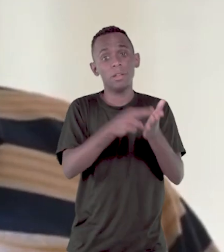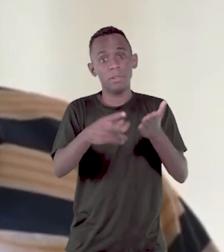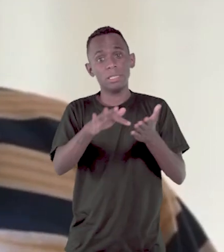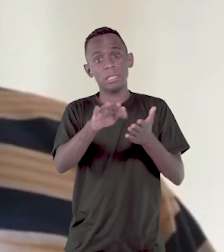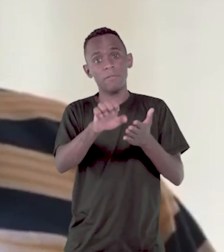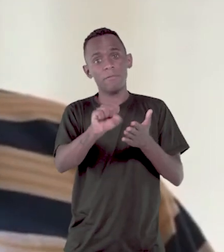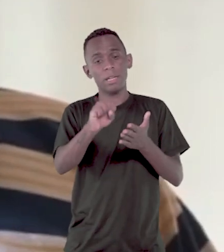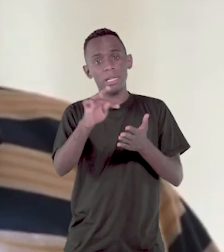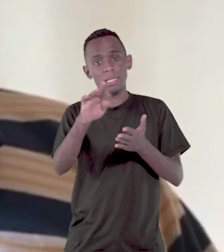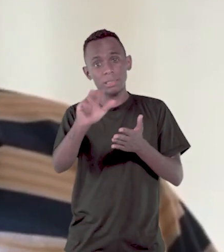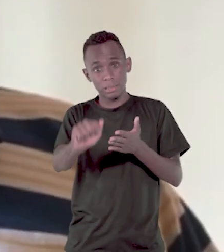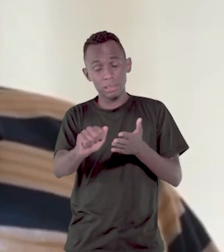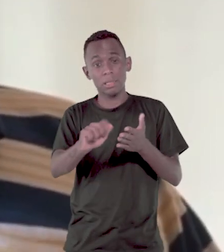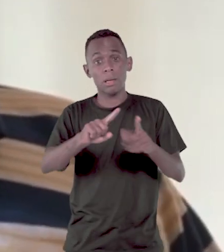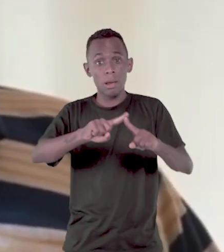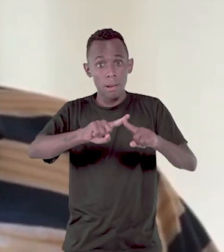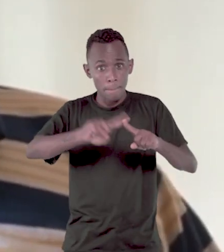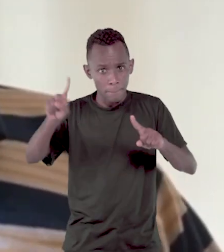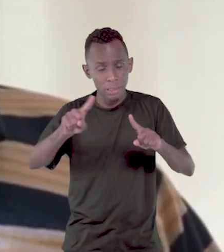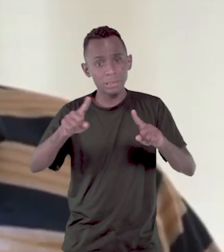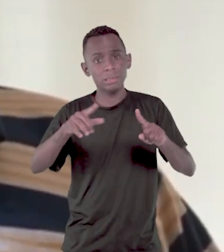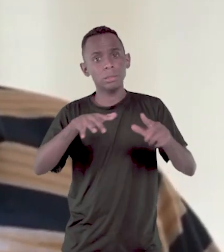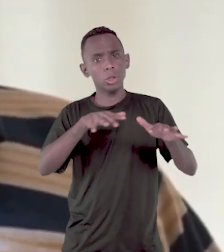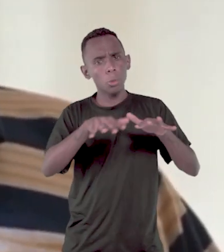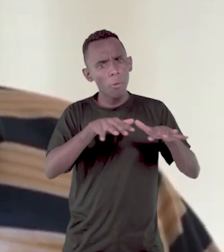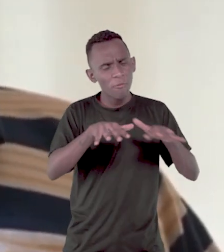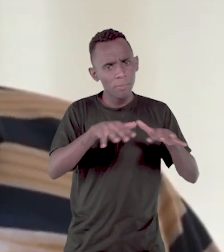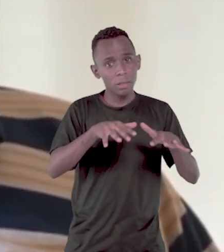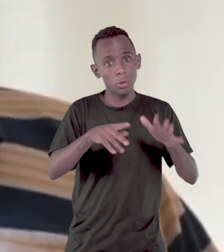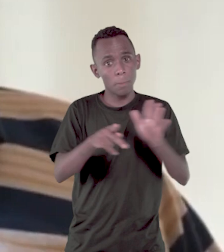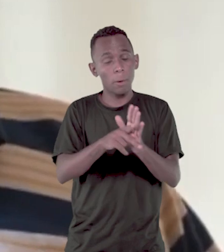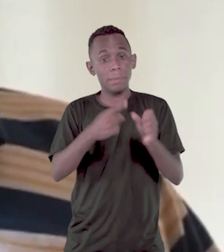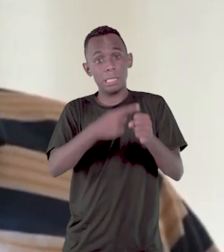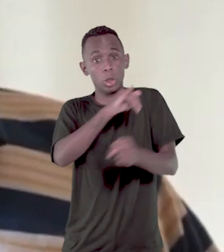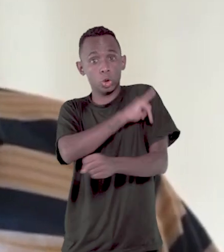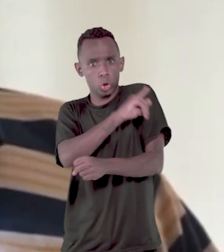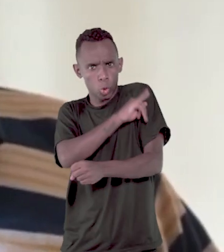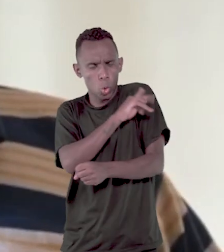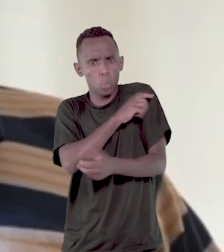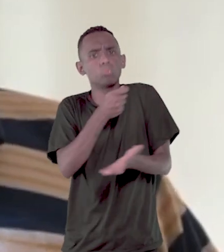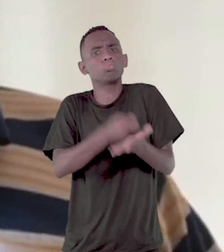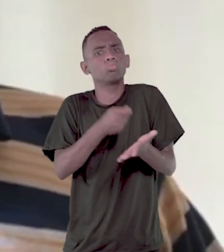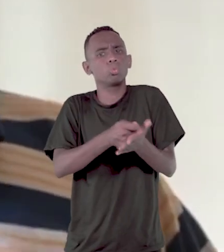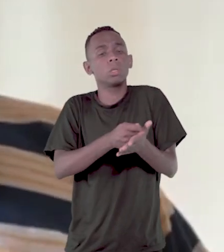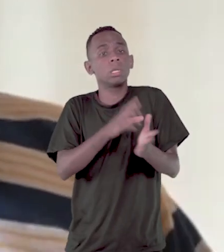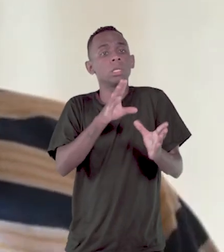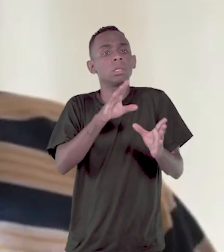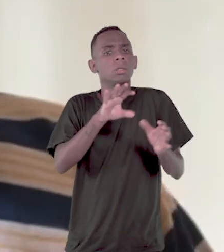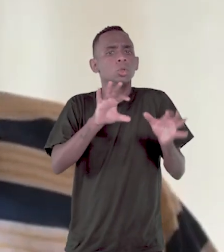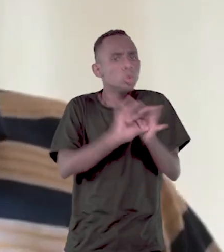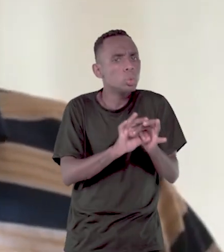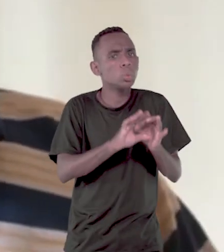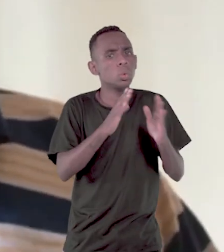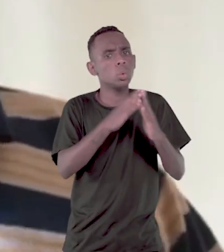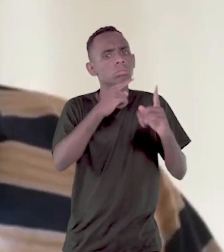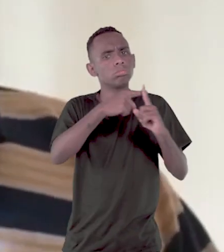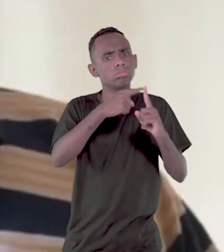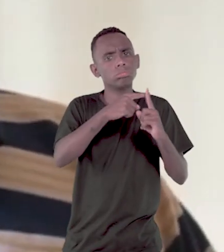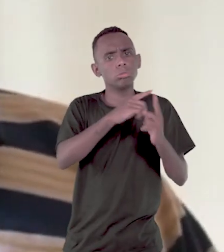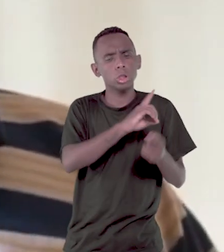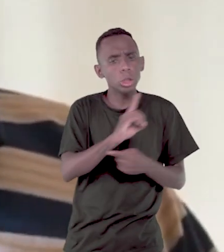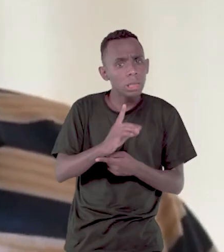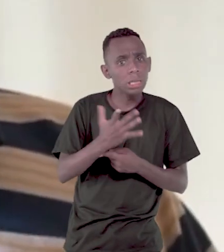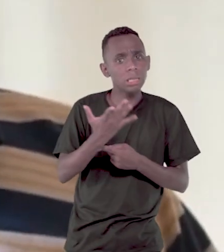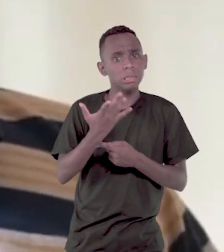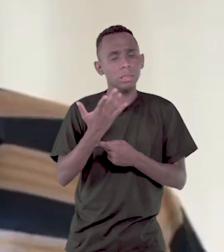na revista Festa, né? Mas esse movimento do Rio de Janeiro, conservador e católico, não tem nada a